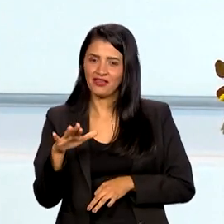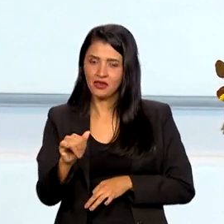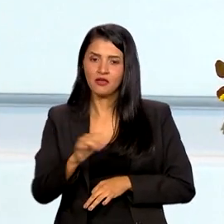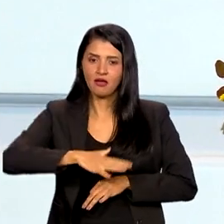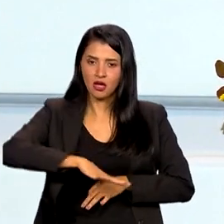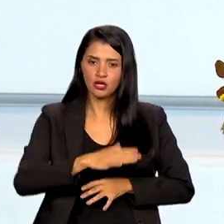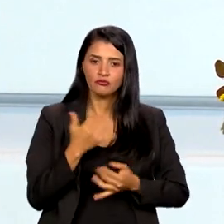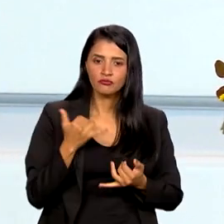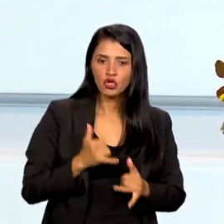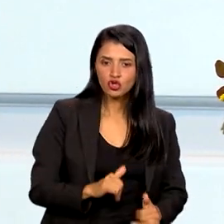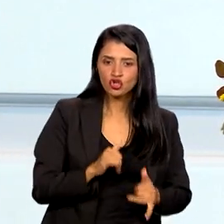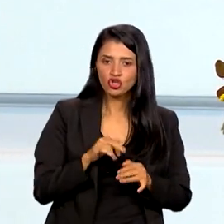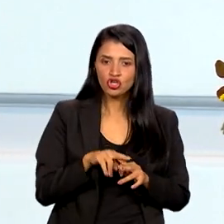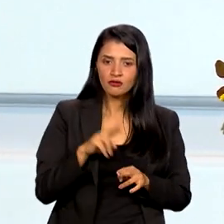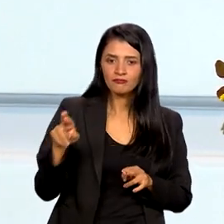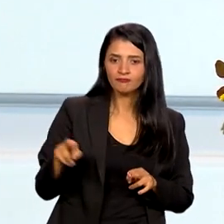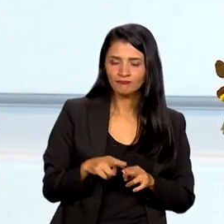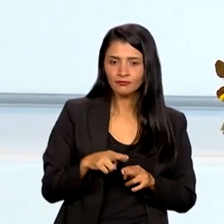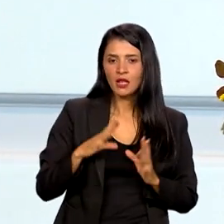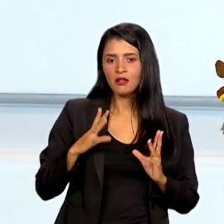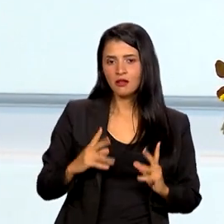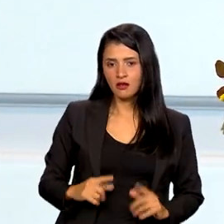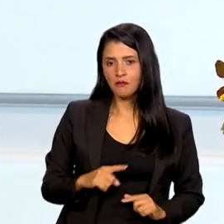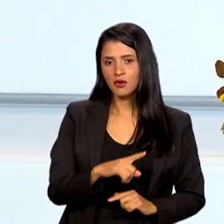energia renovável, e